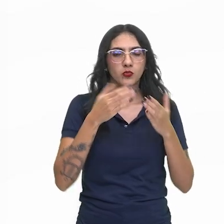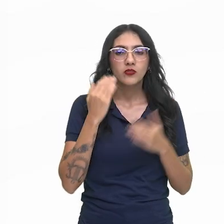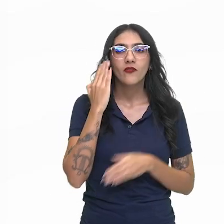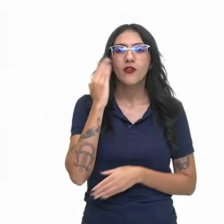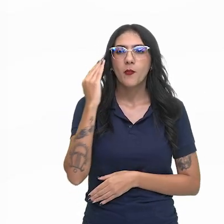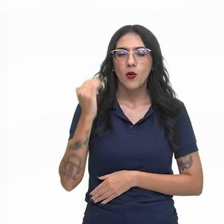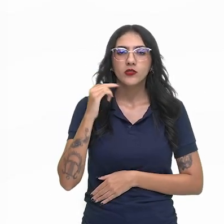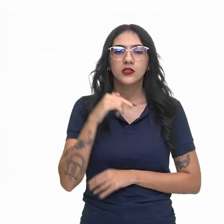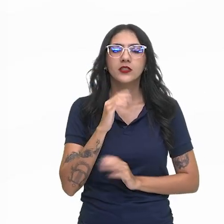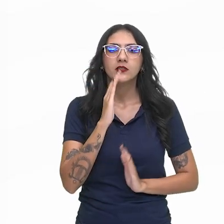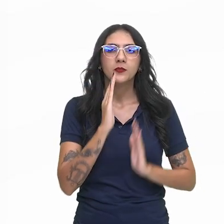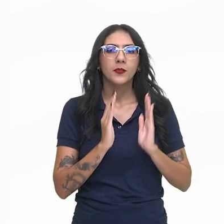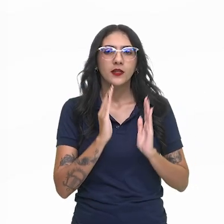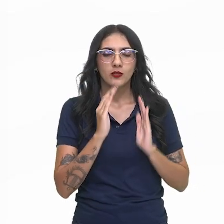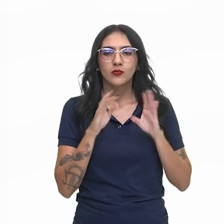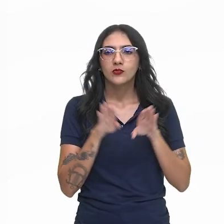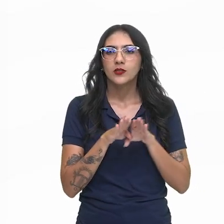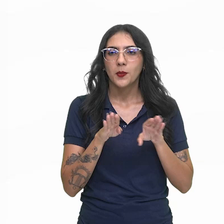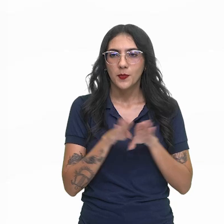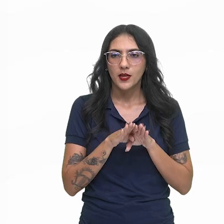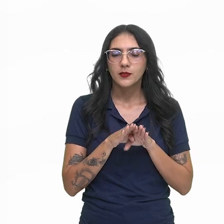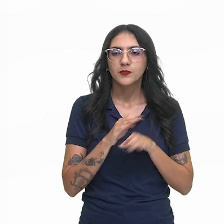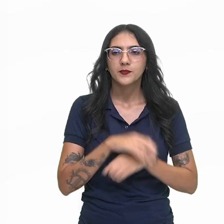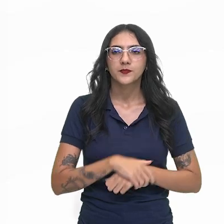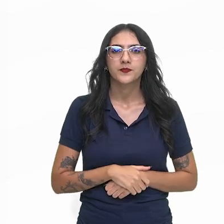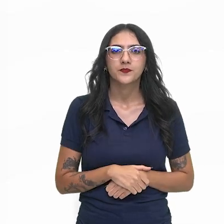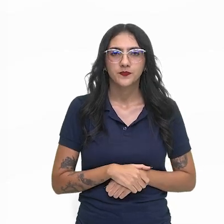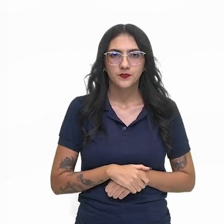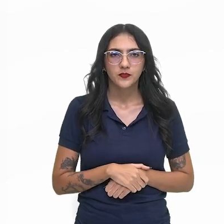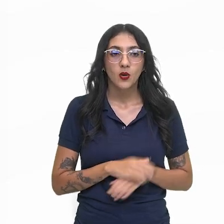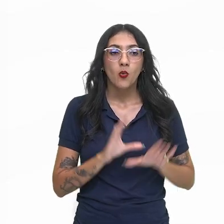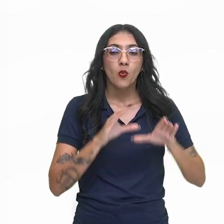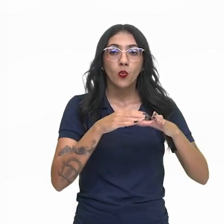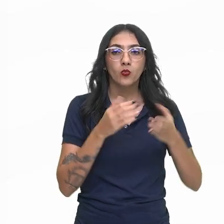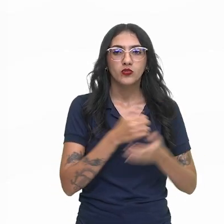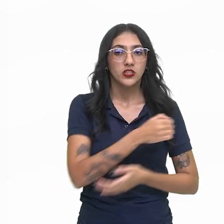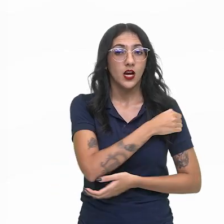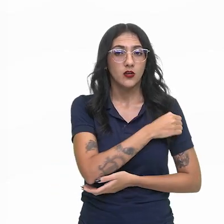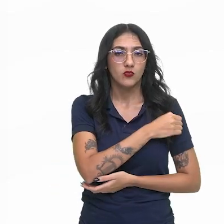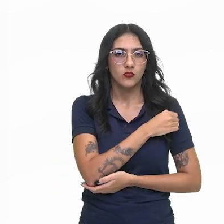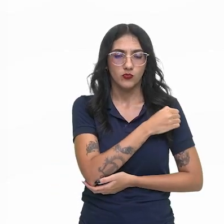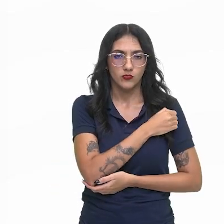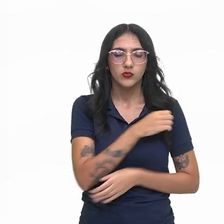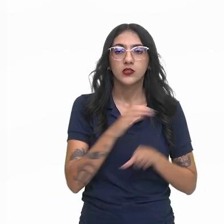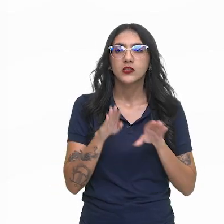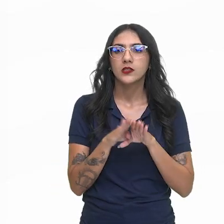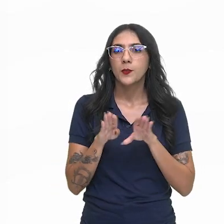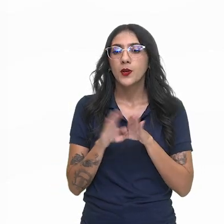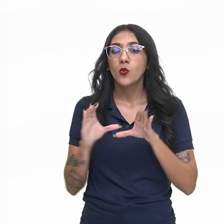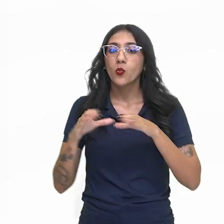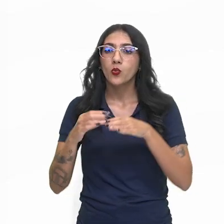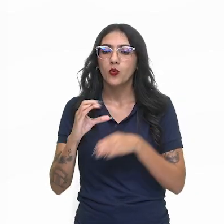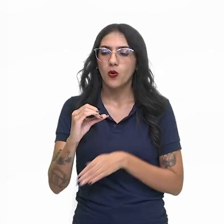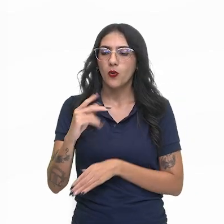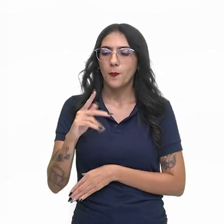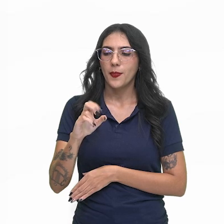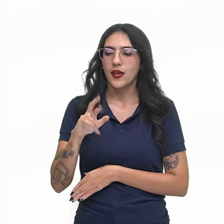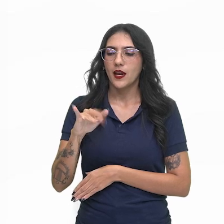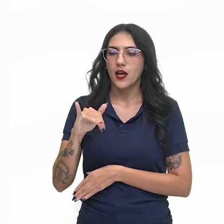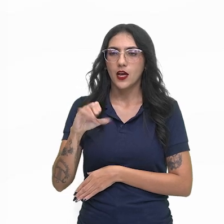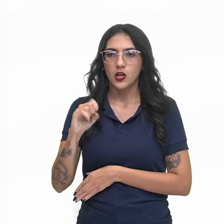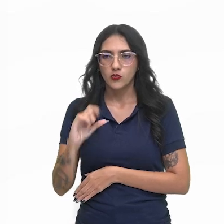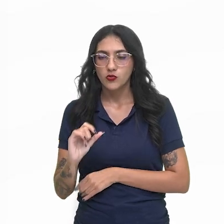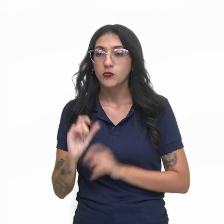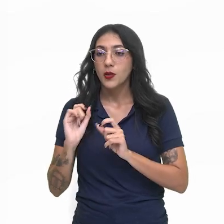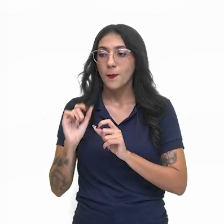grandes, né, que são os grupos de resistência estudantil e os grupos de resistência operária. Essa